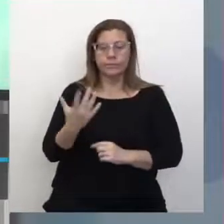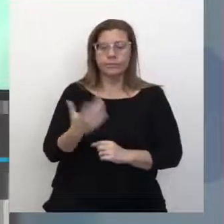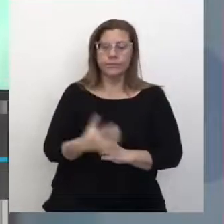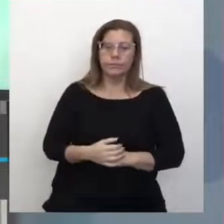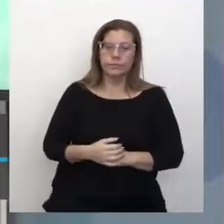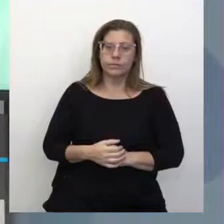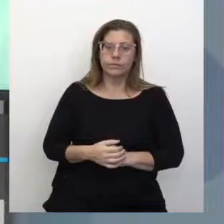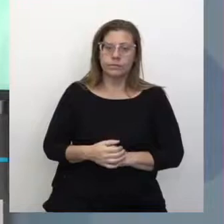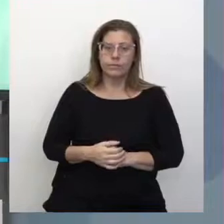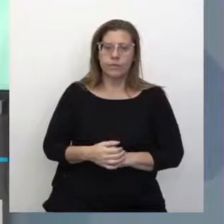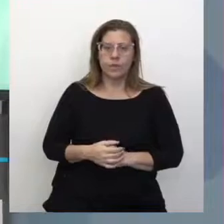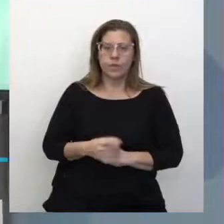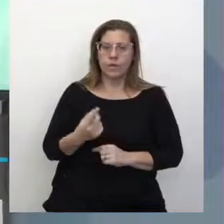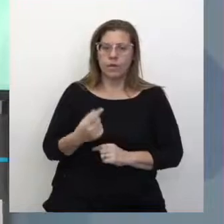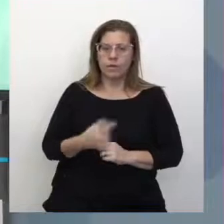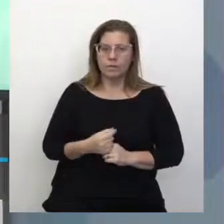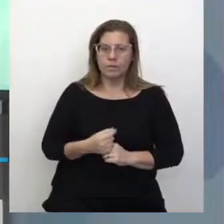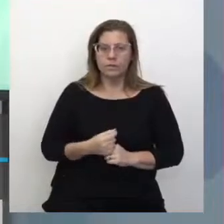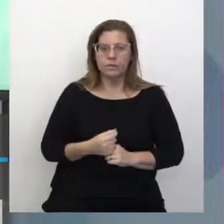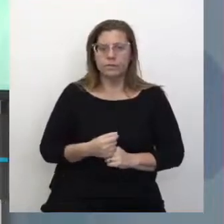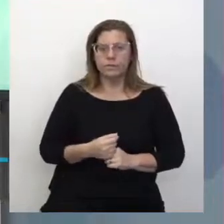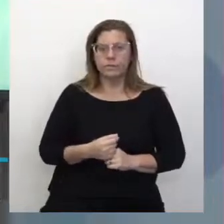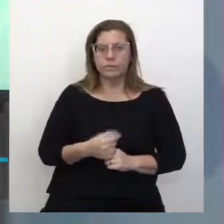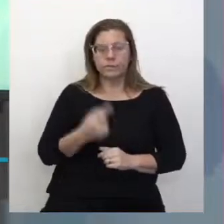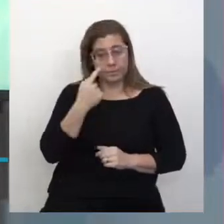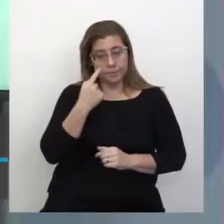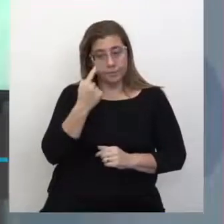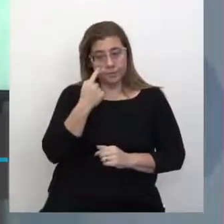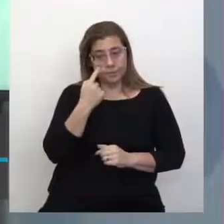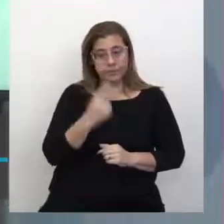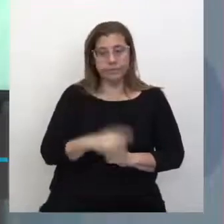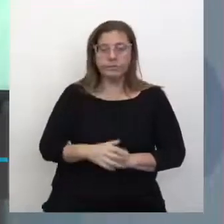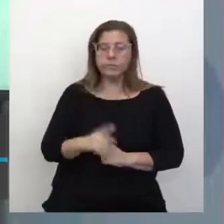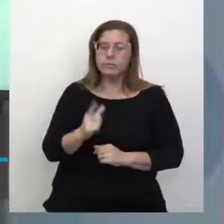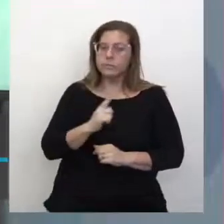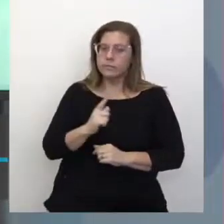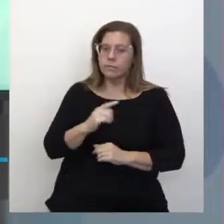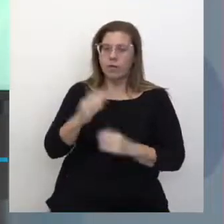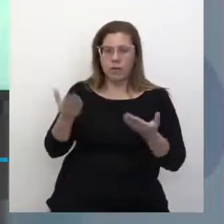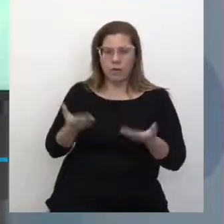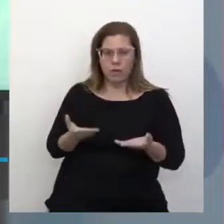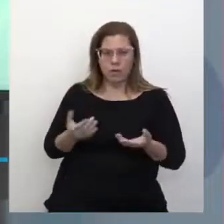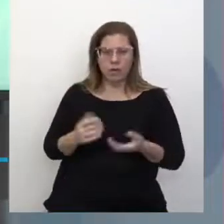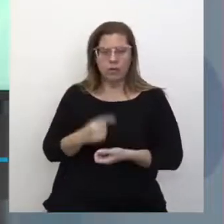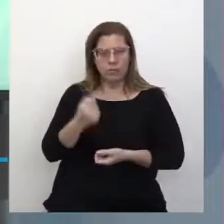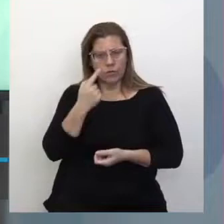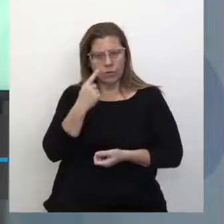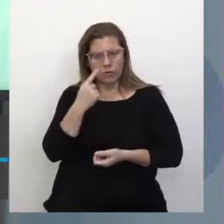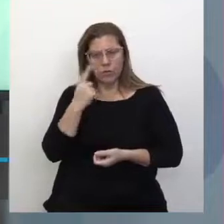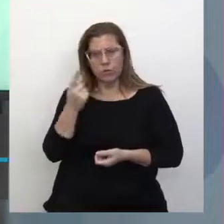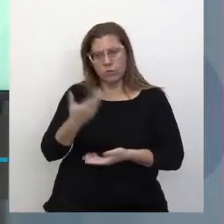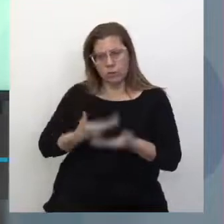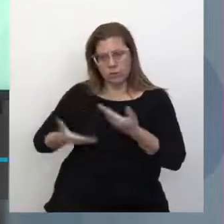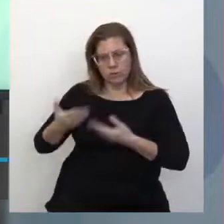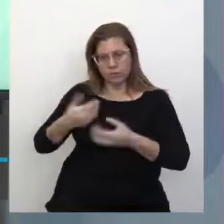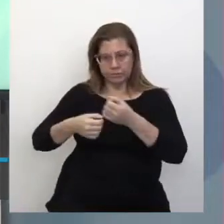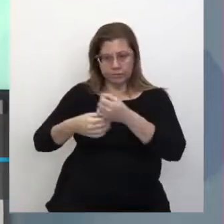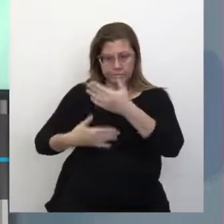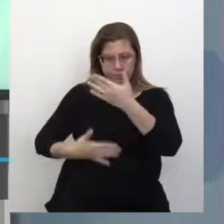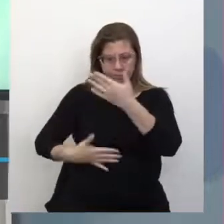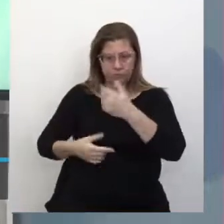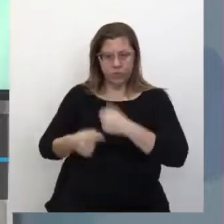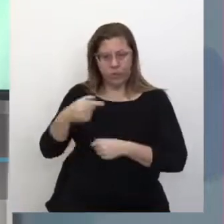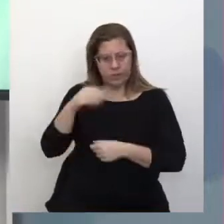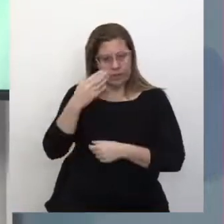É mais raro, mas acontece, tá bom? Olha só. Então, agora, vamos fazer mais uma interaçãozinha pelo chat.